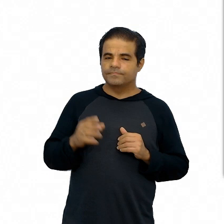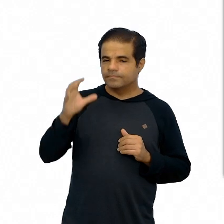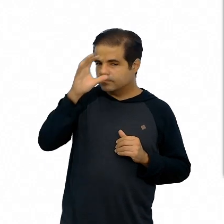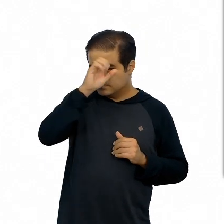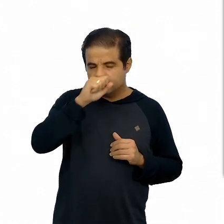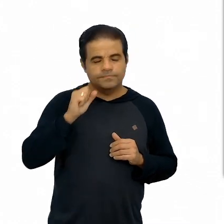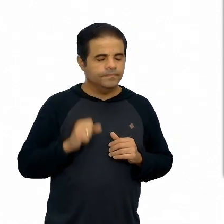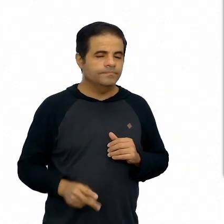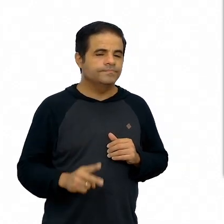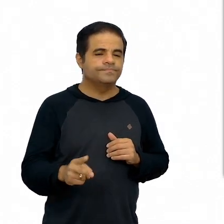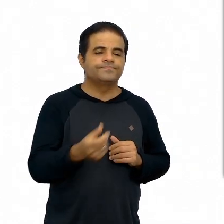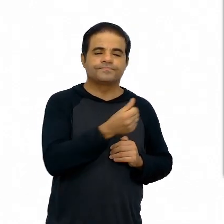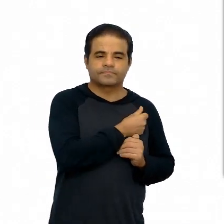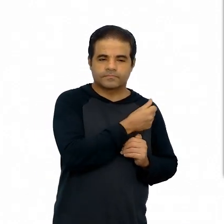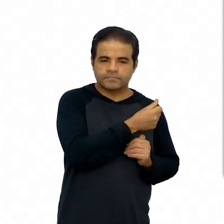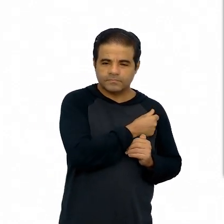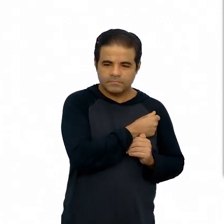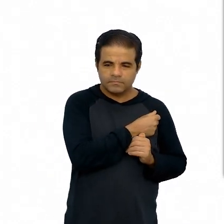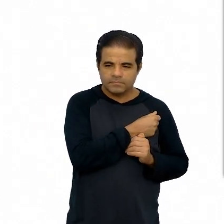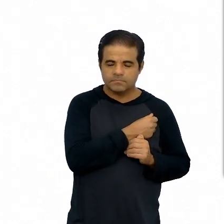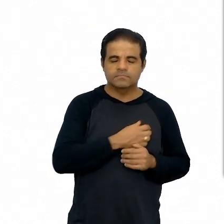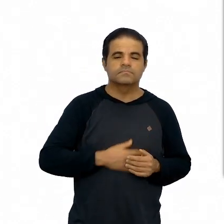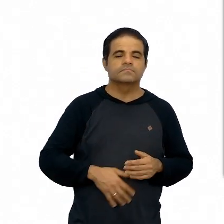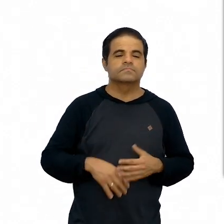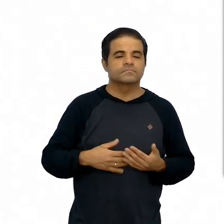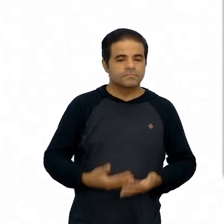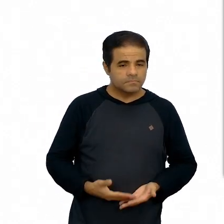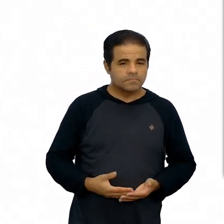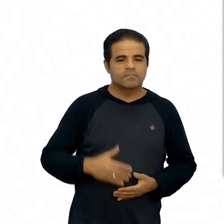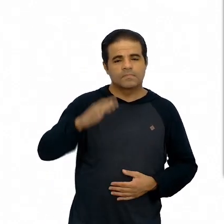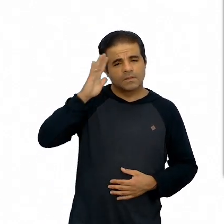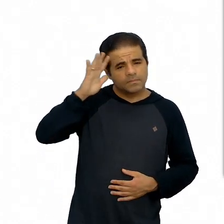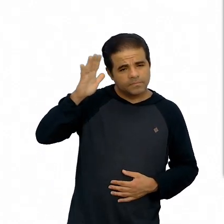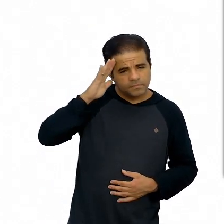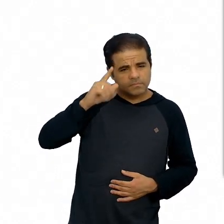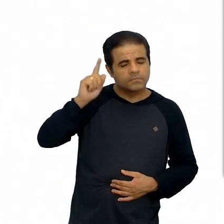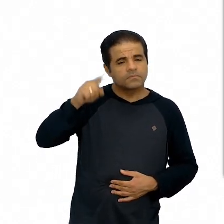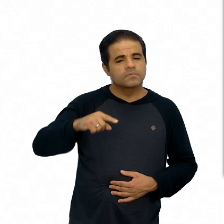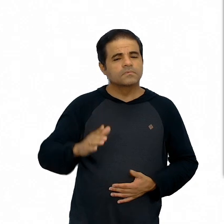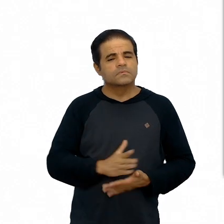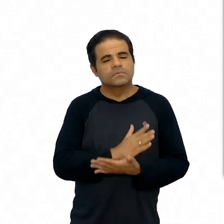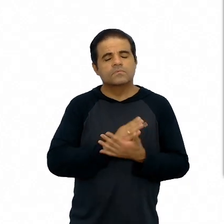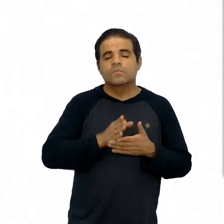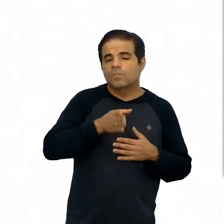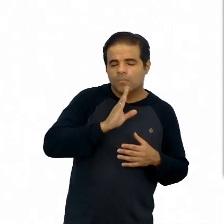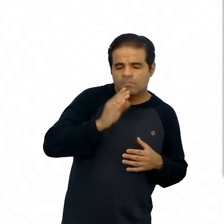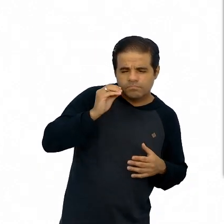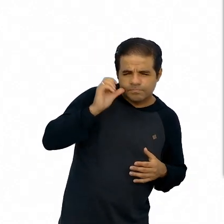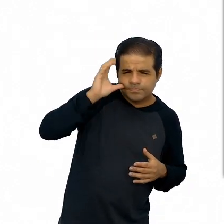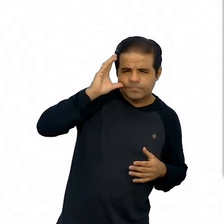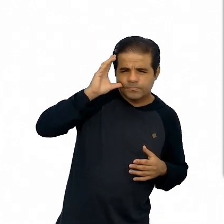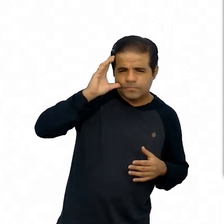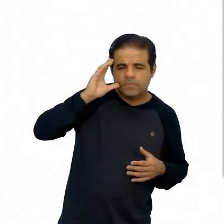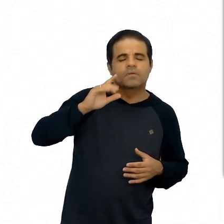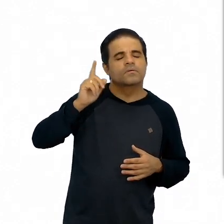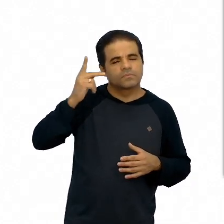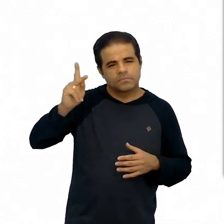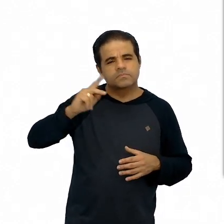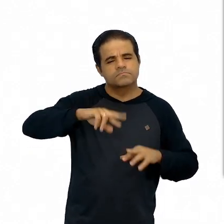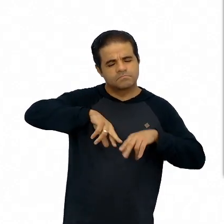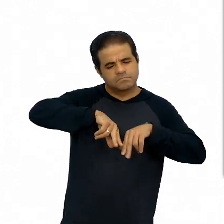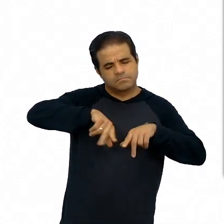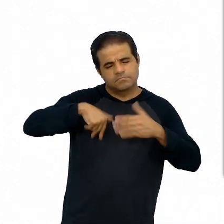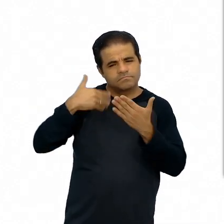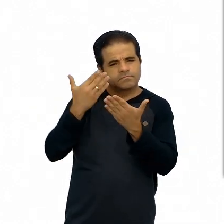Aprender Sempre, do 6º ano do ensino fundamental, refletindo sobre alguns conhecimentos do conteúdo e